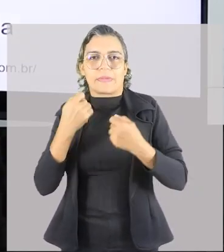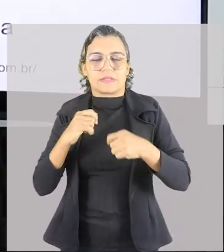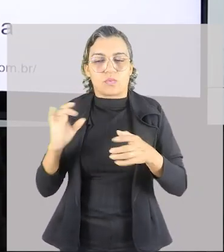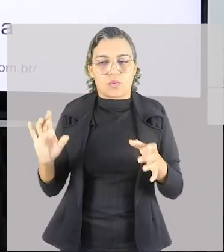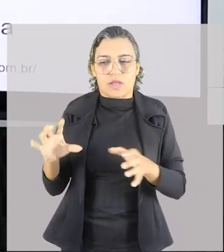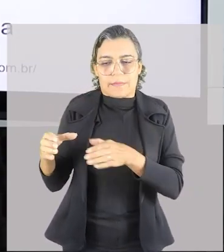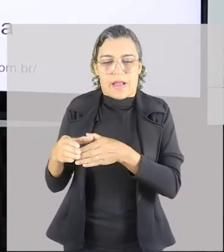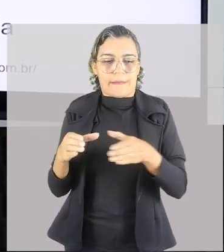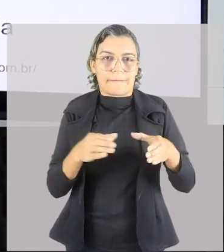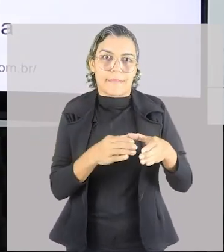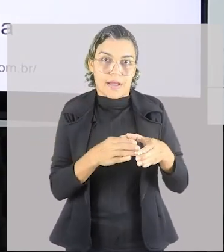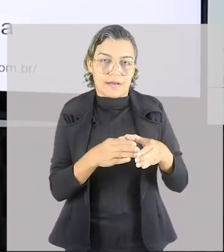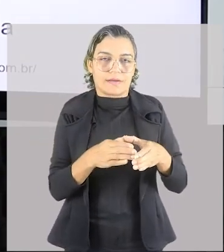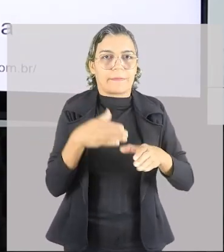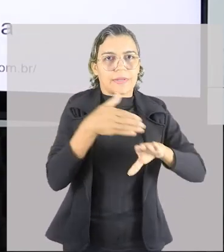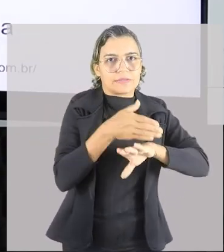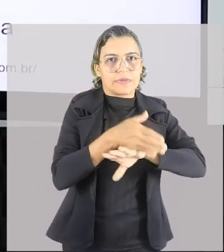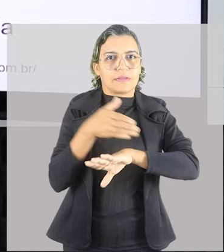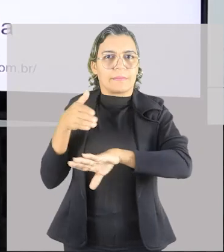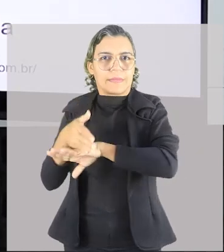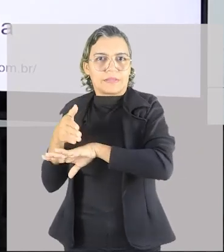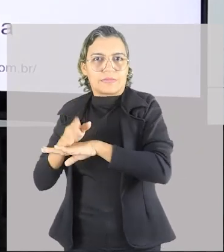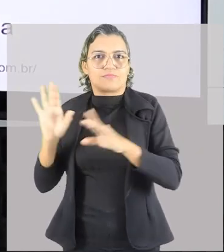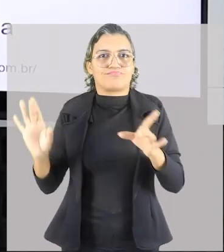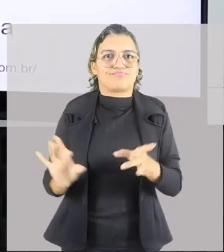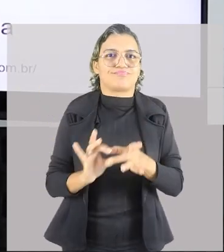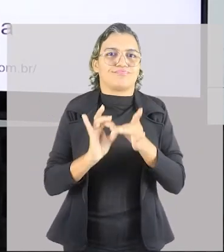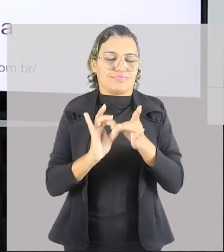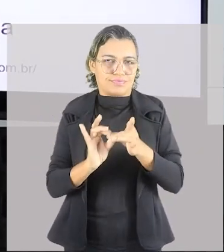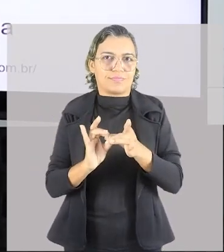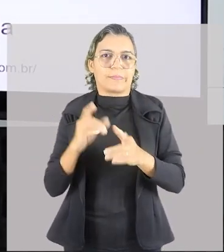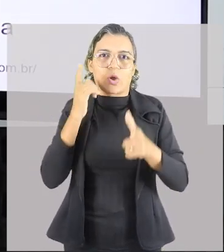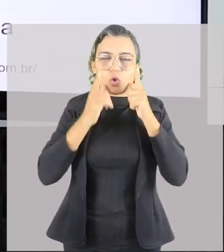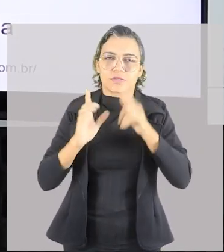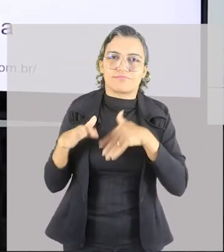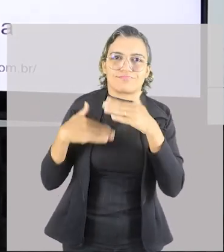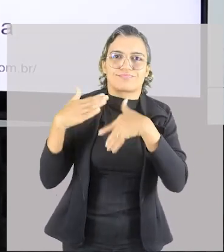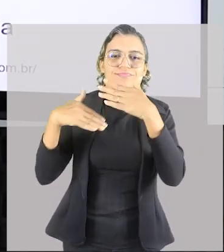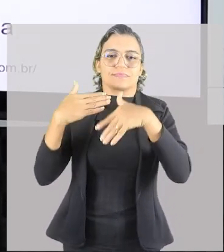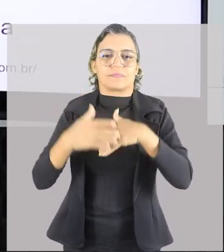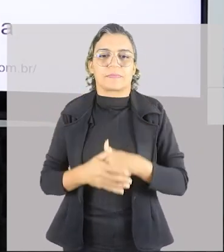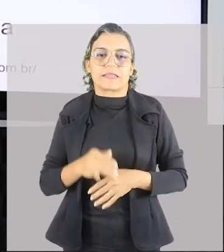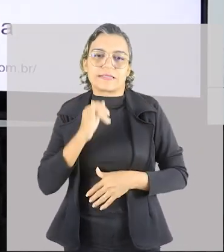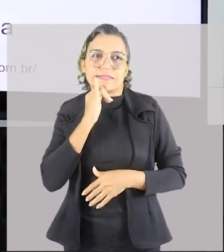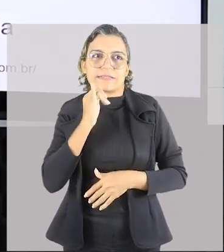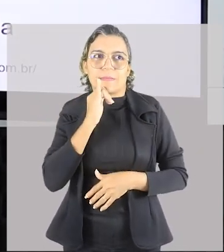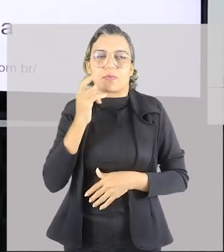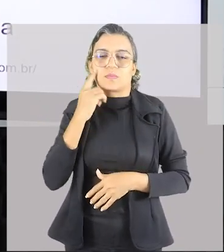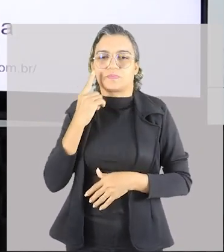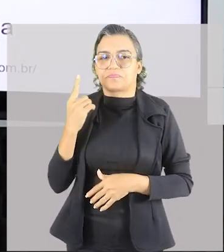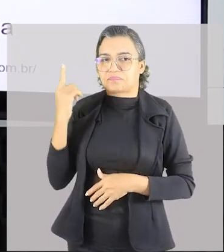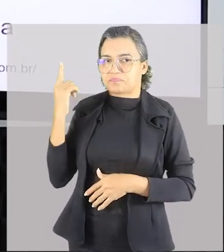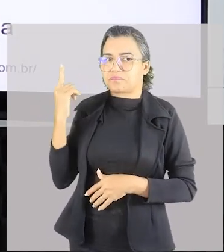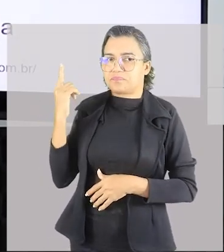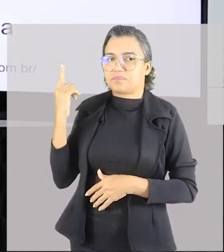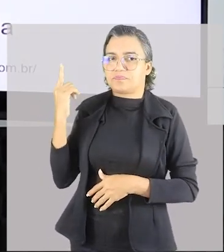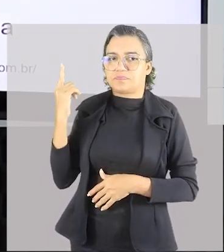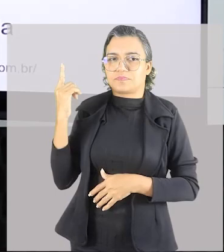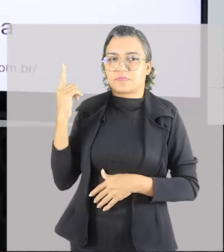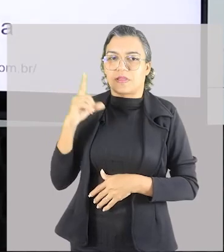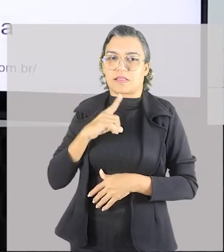entre os participantes para poder ter êxito nessas atividades. Por exemplo, aqui tem